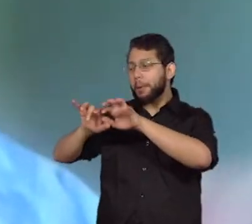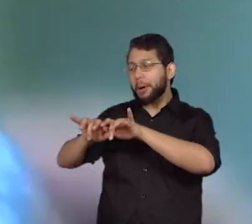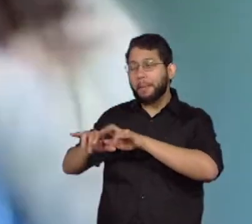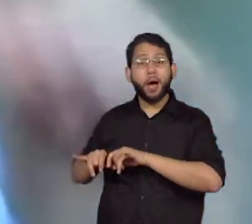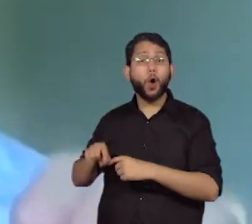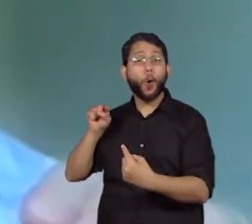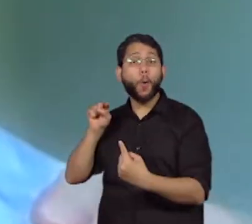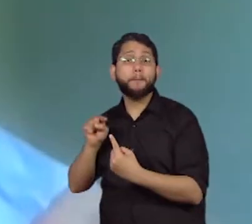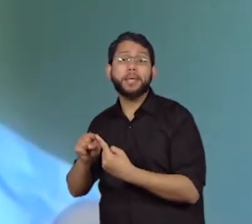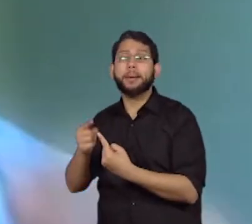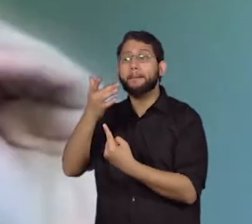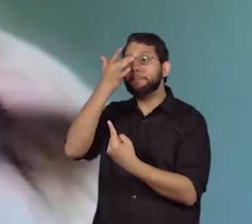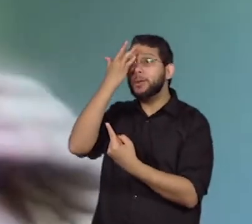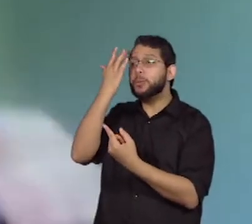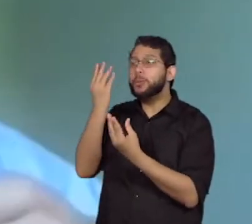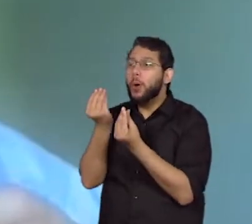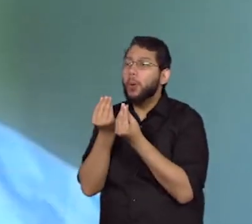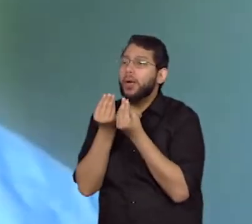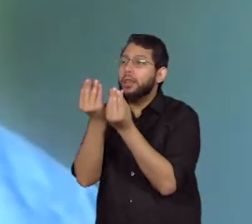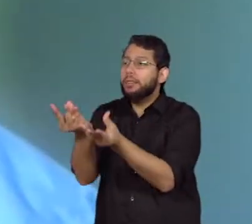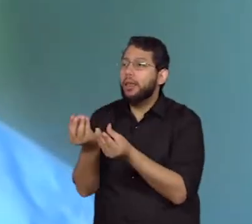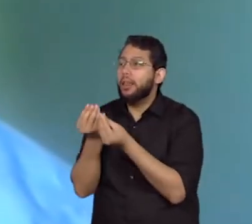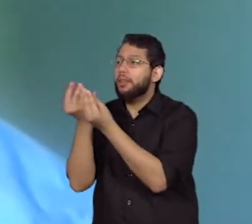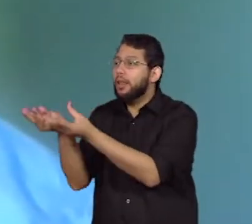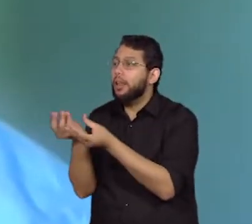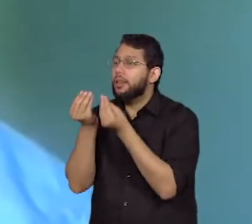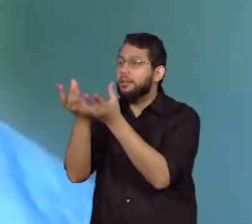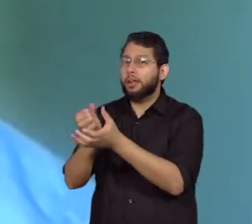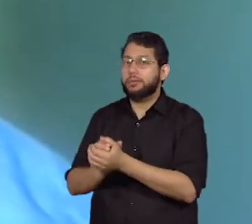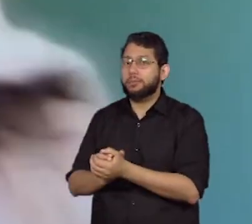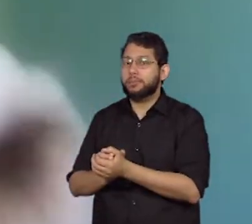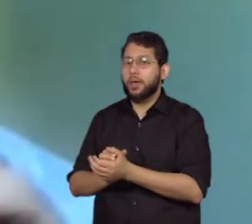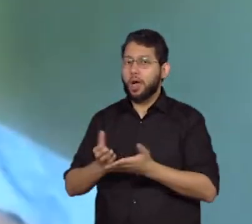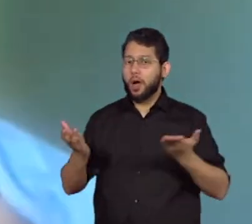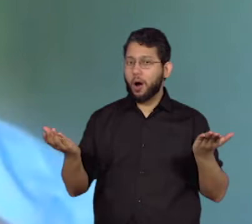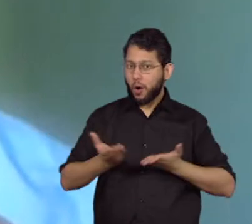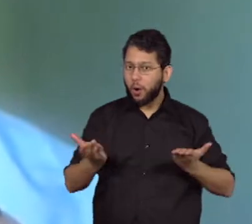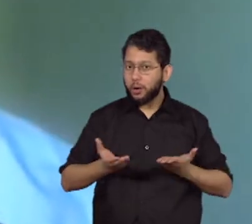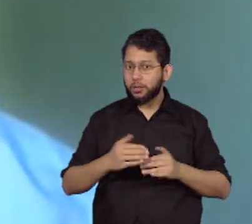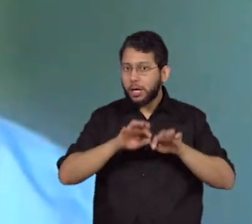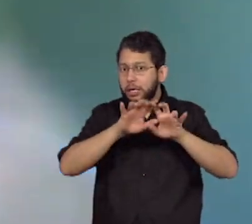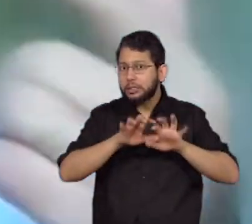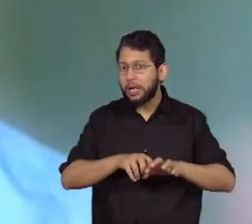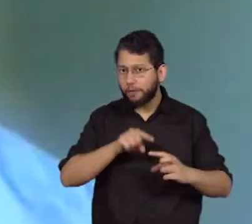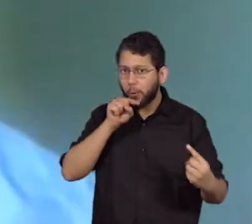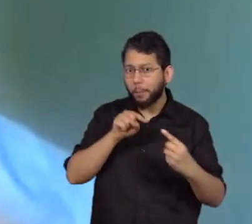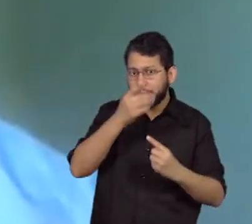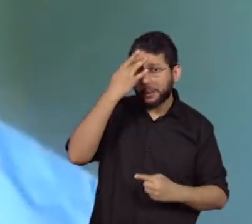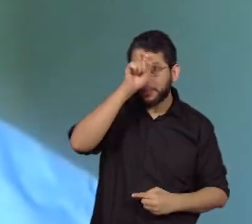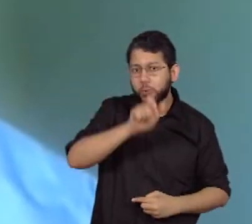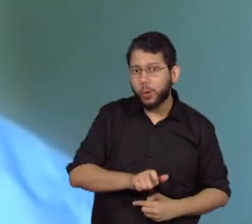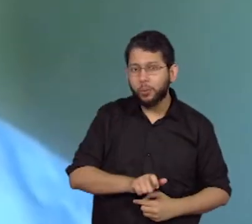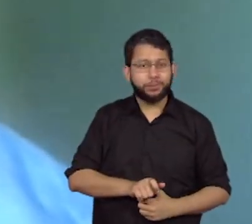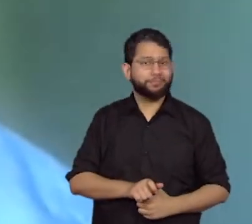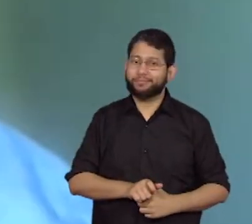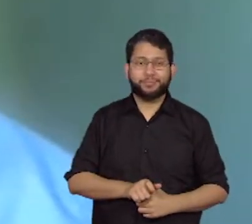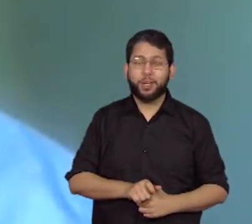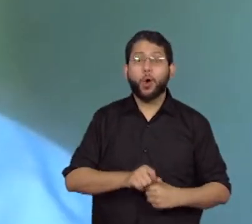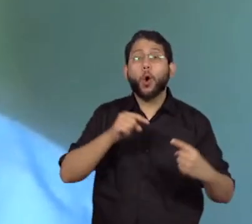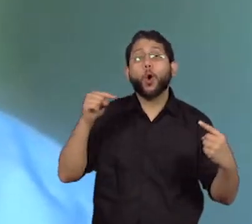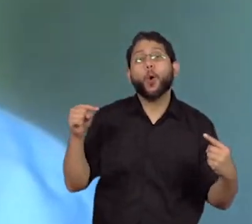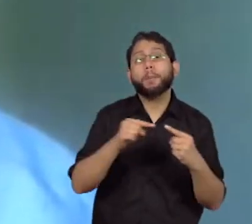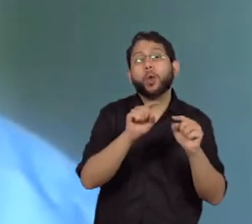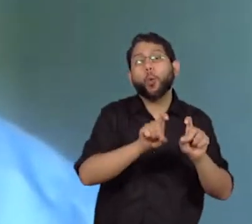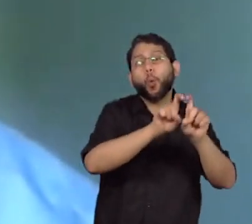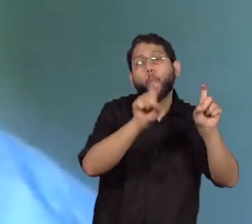o computador, para o algoritmo. O que eu quero dizer com isso? O jornalista que não entender, ou qualquer produtor de conteúdo que não